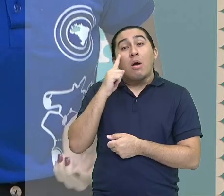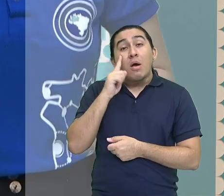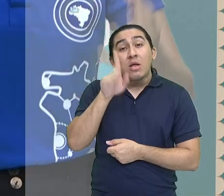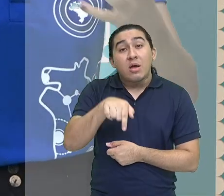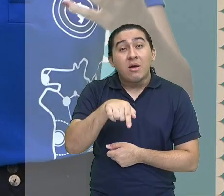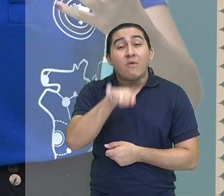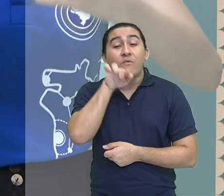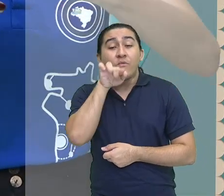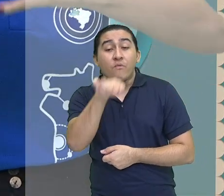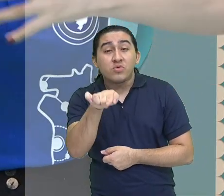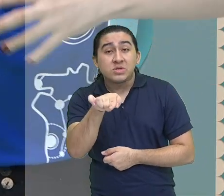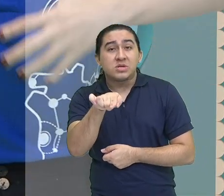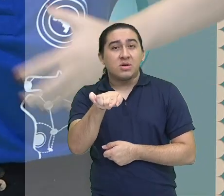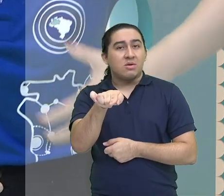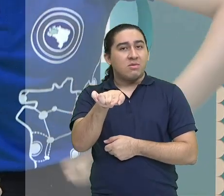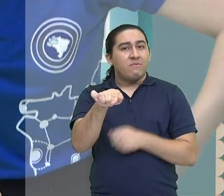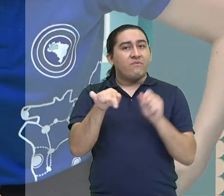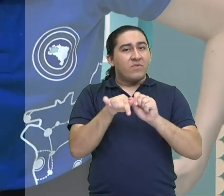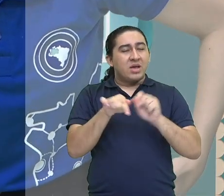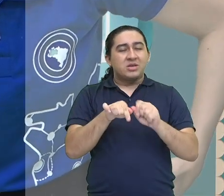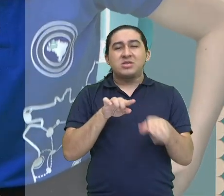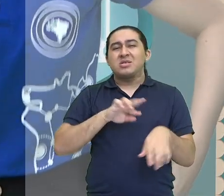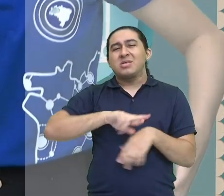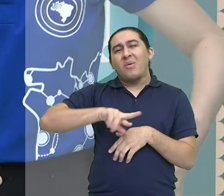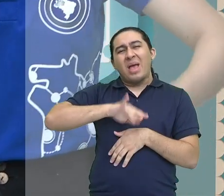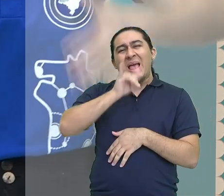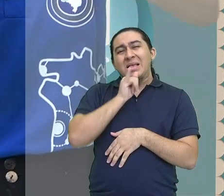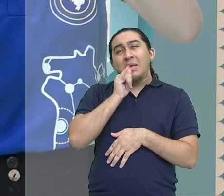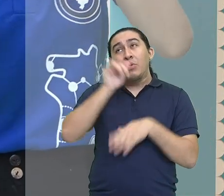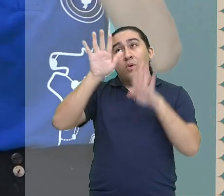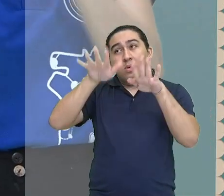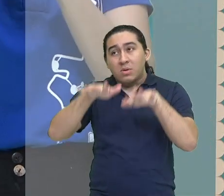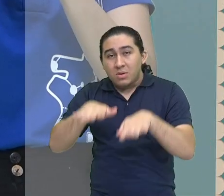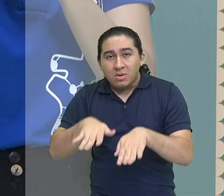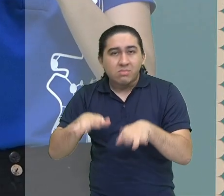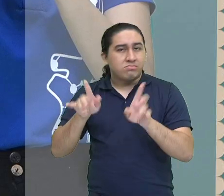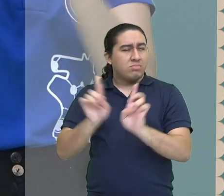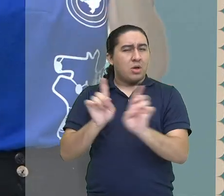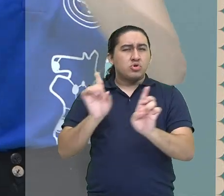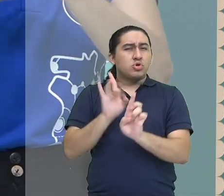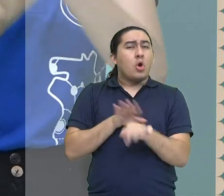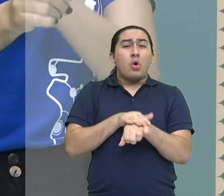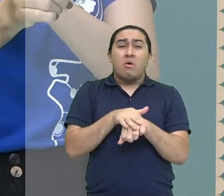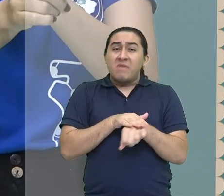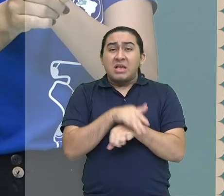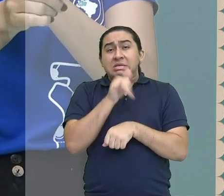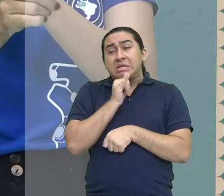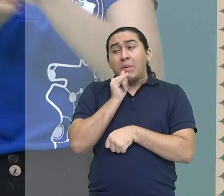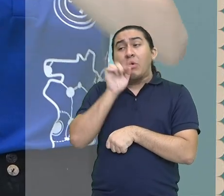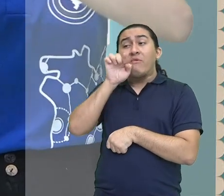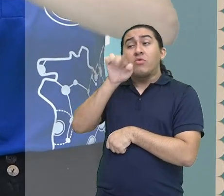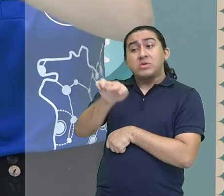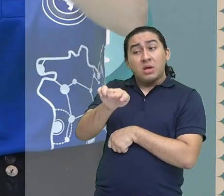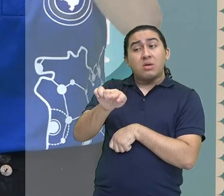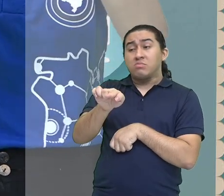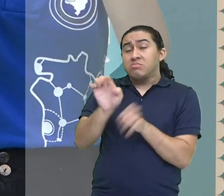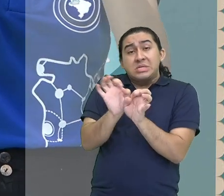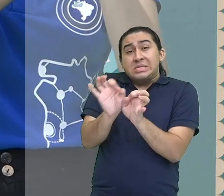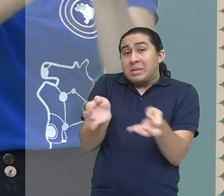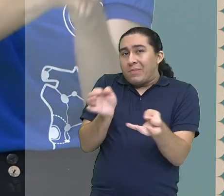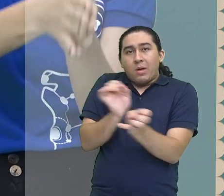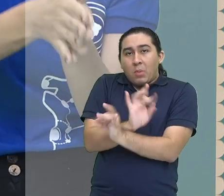fez isso. Não é mais para uma questão de reverência, é para se referir à pessoa com quem eu estou falando. É como